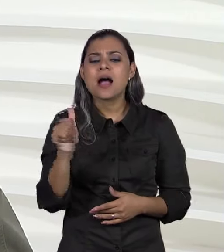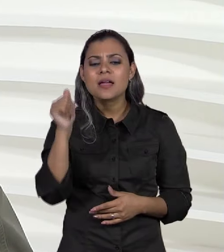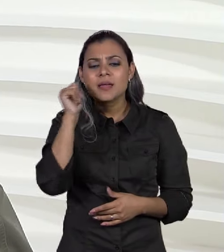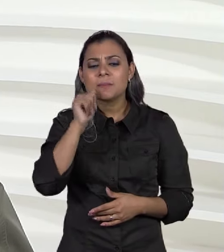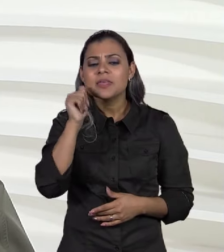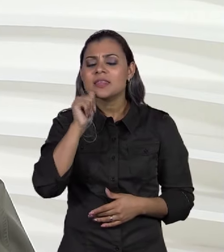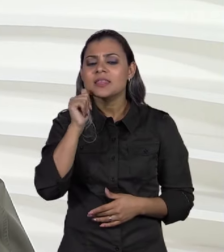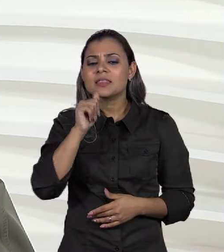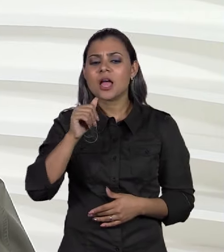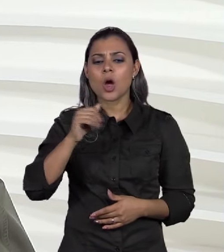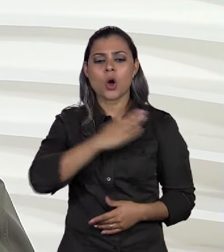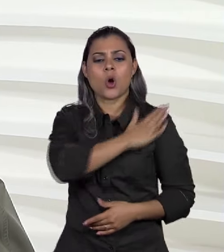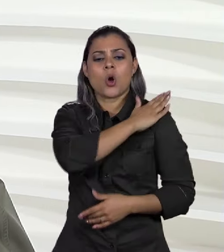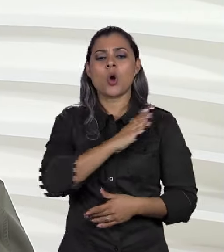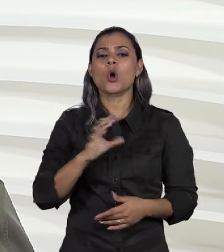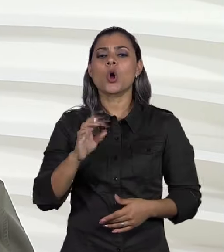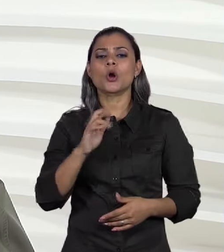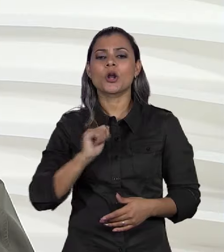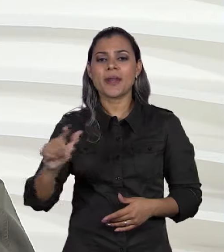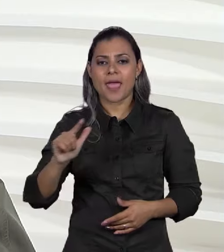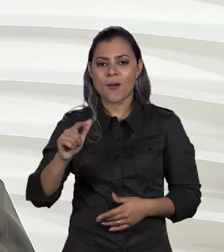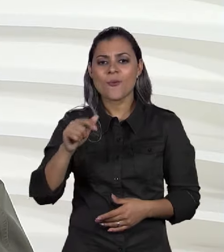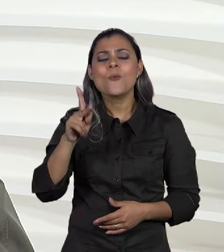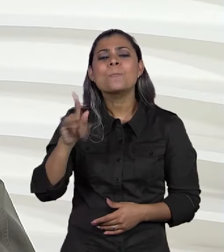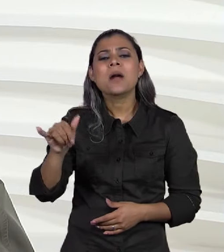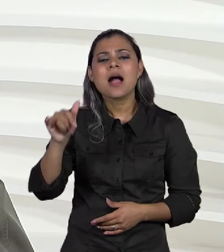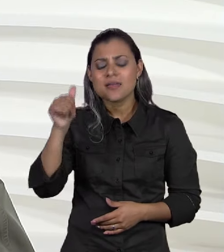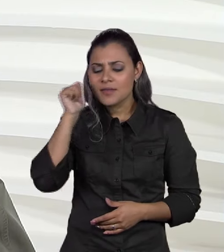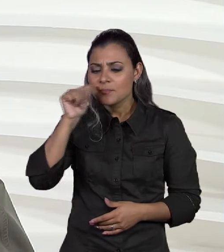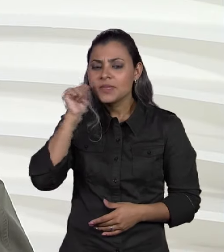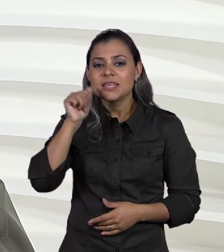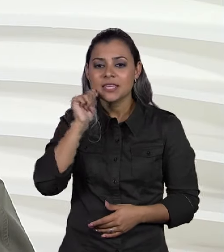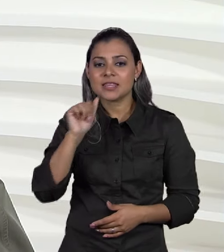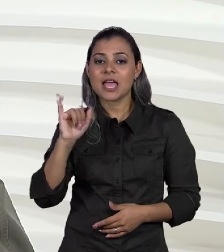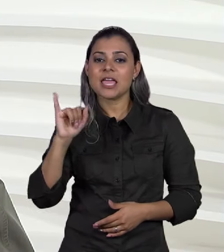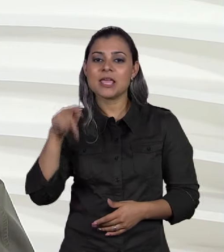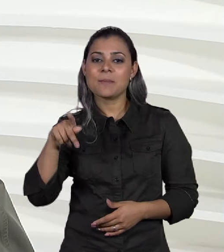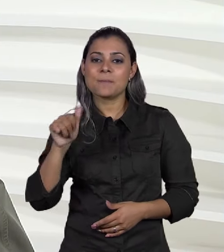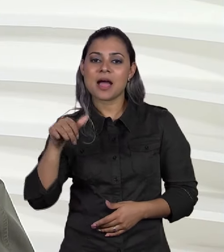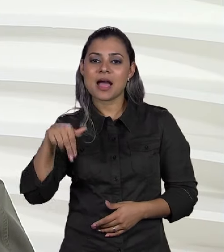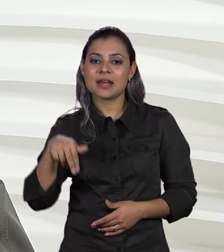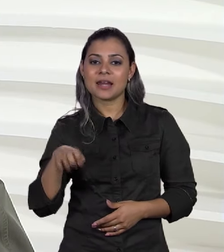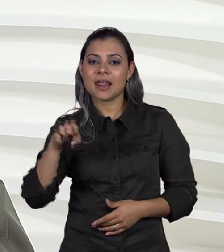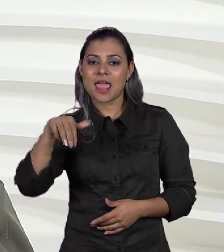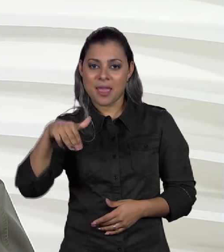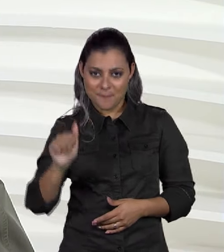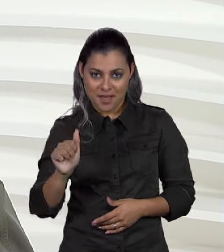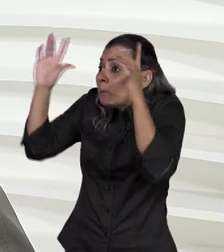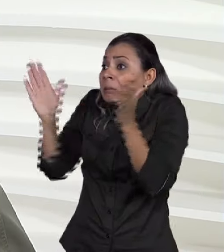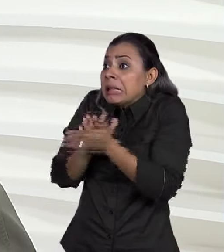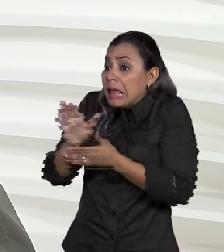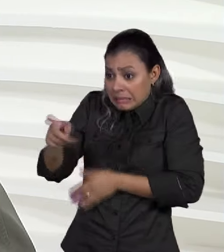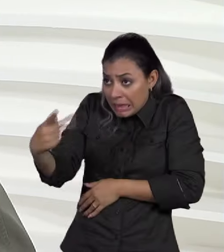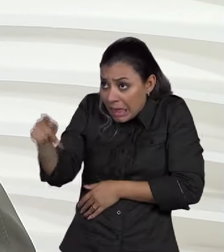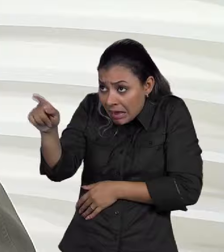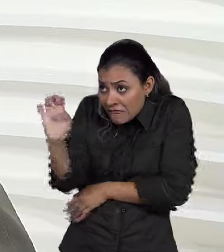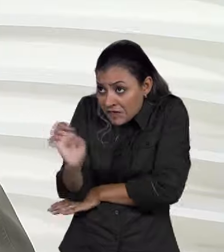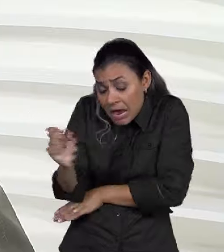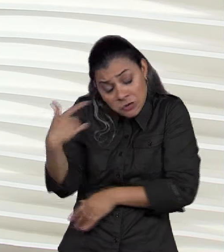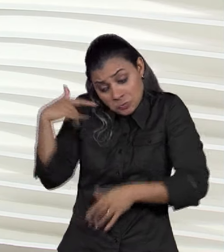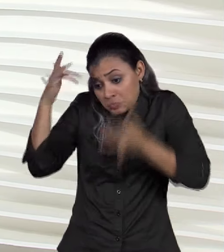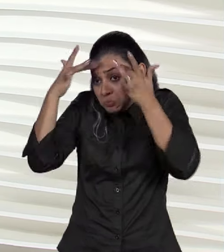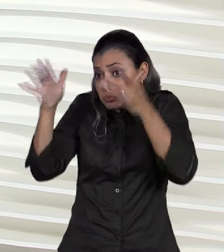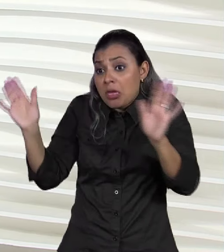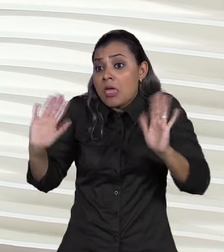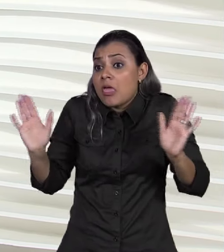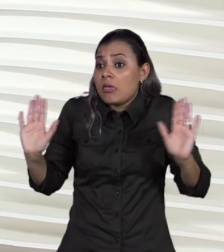enfrentar o coronel, o pai daquela moça da... Garota de Ipanema. Da Garota de Ipanema, exato, o senhor está falando.